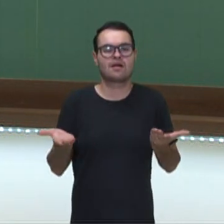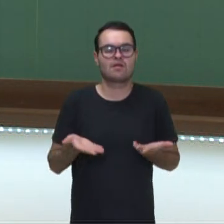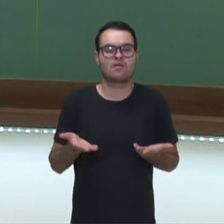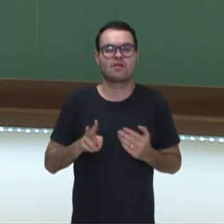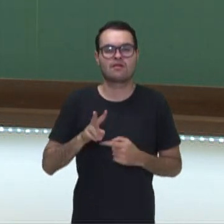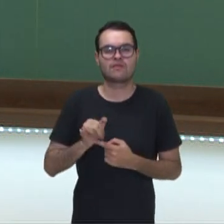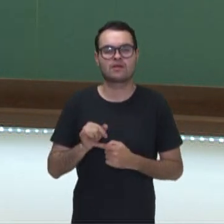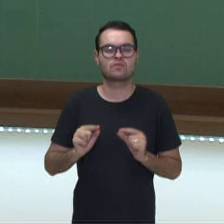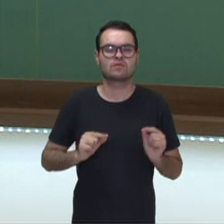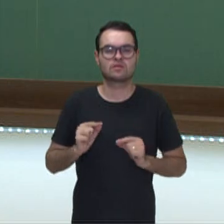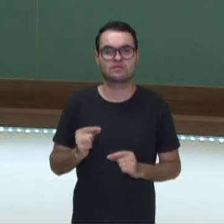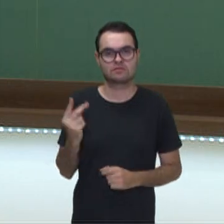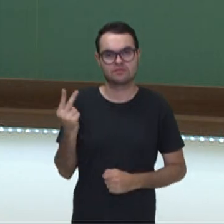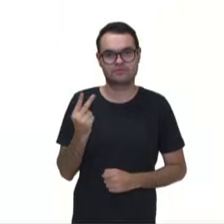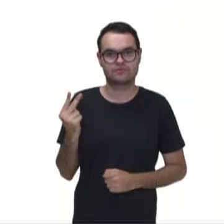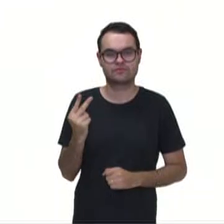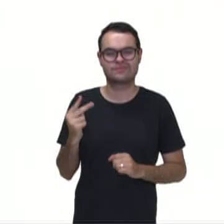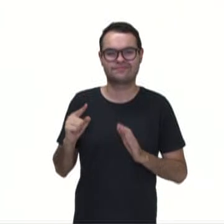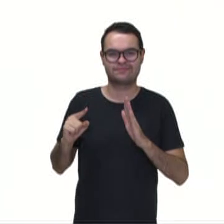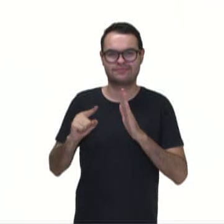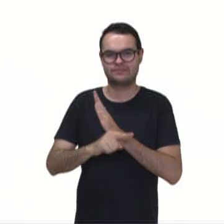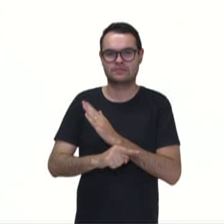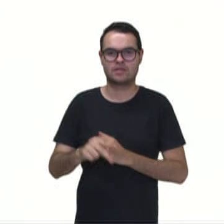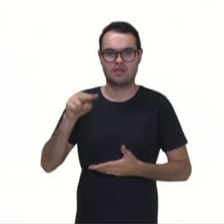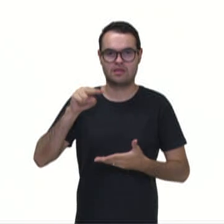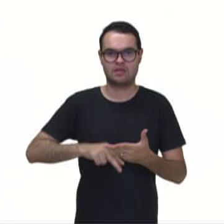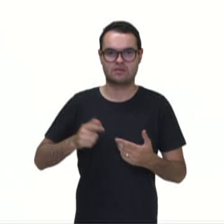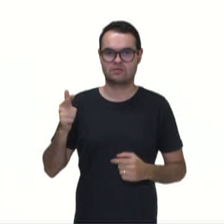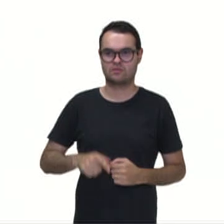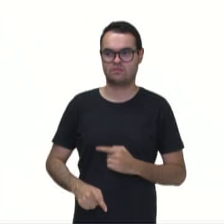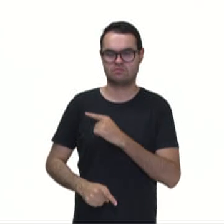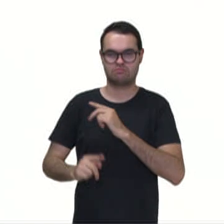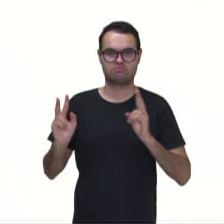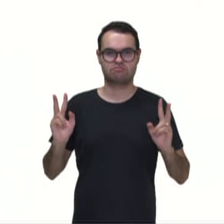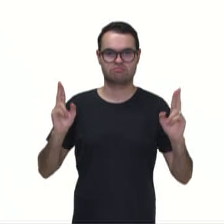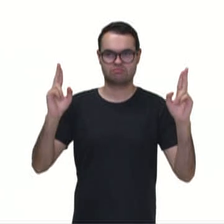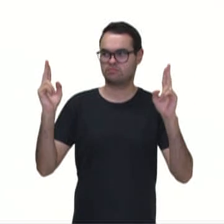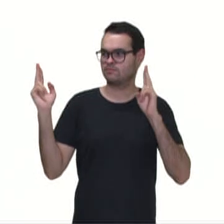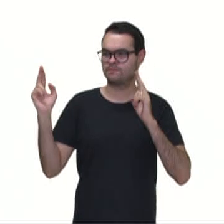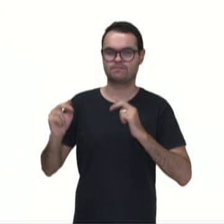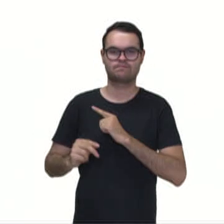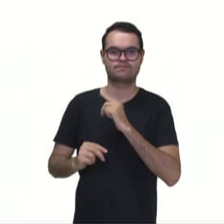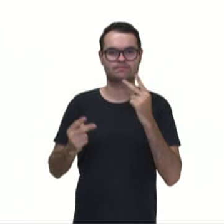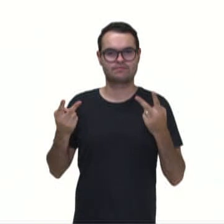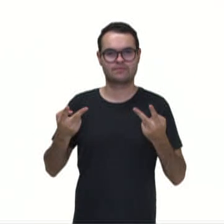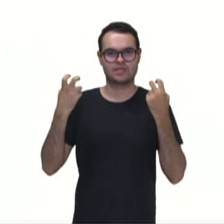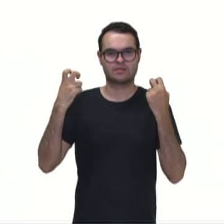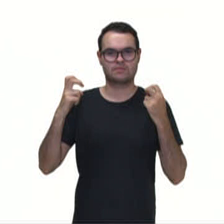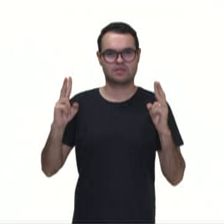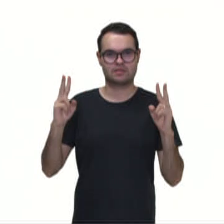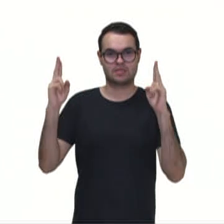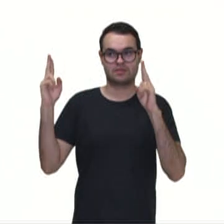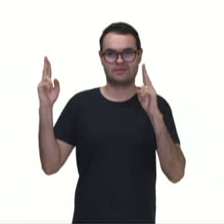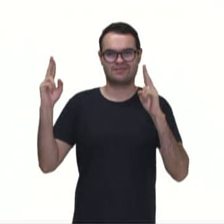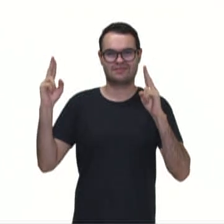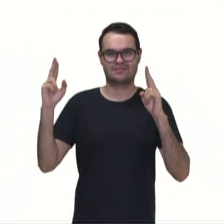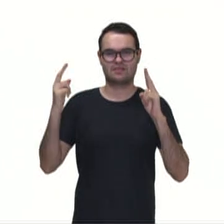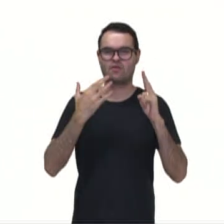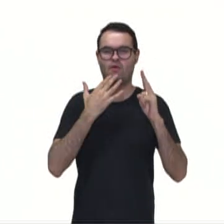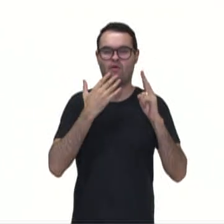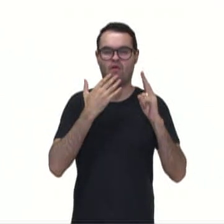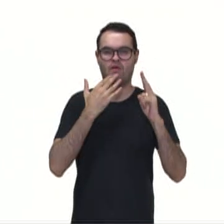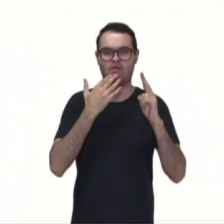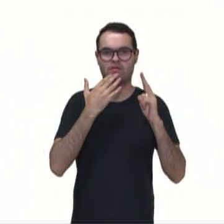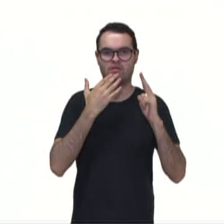nossa segunda questão. Releia este trecho da crônica, observem o recorte, está em destaque,